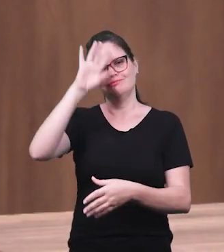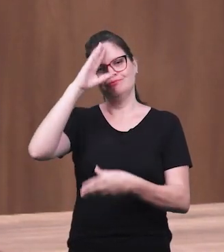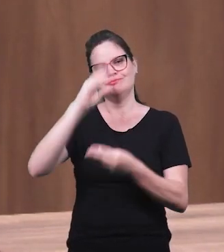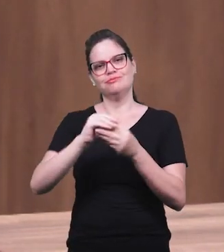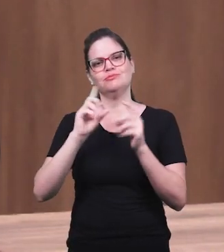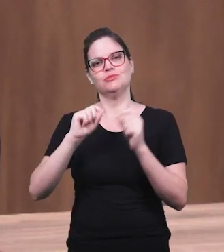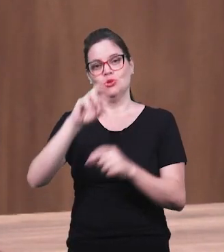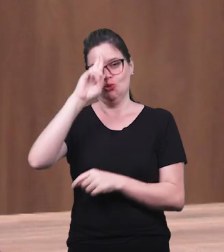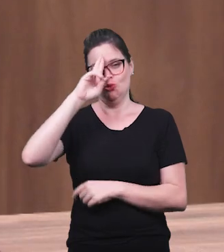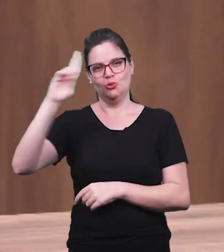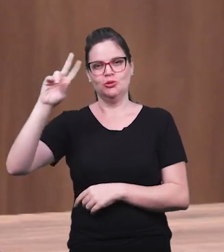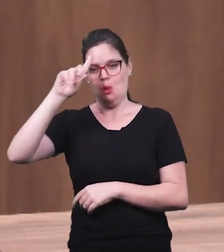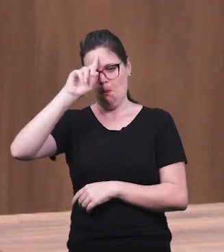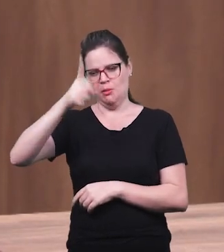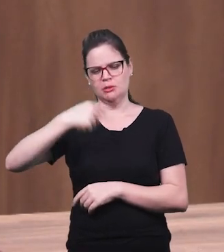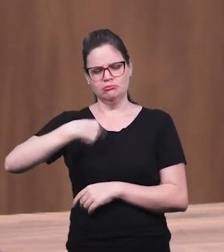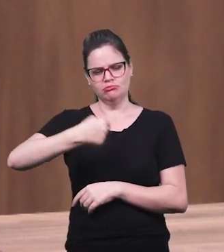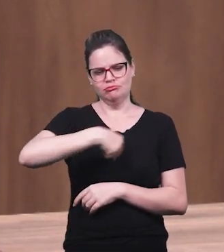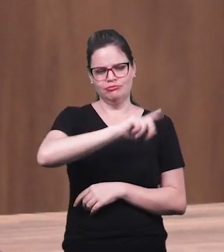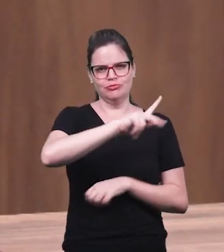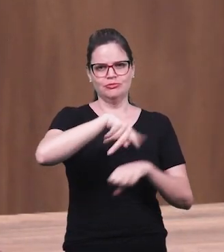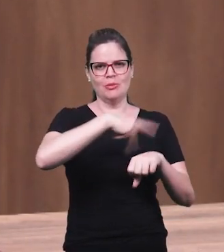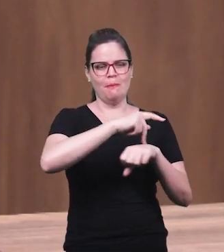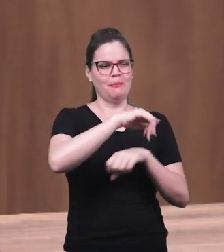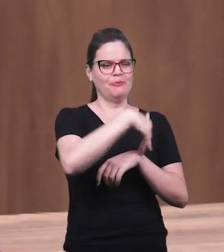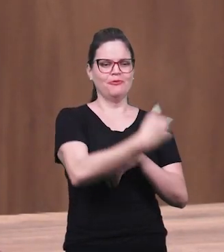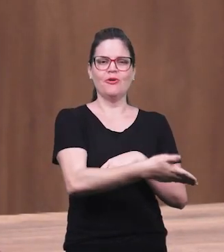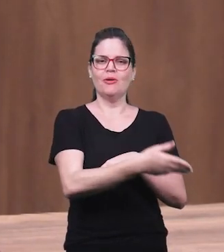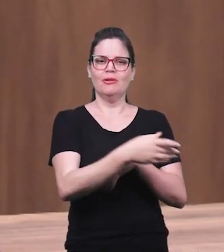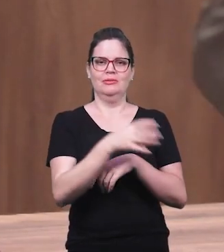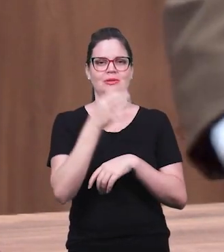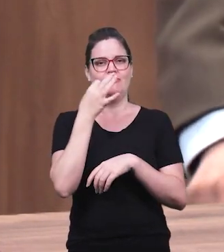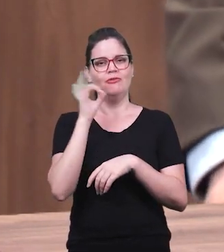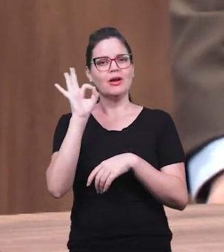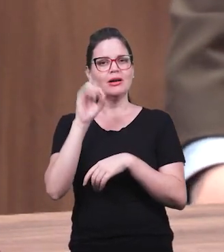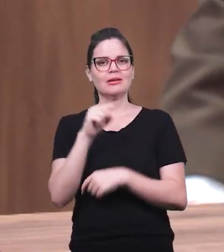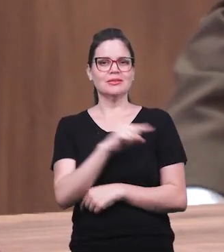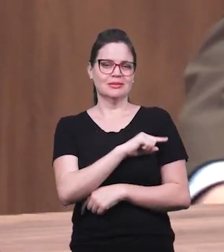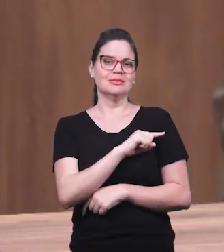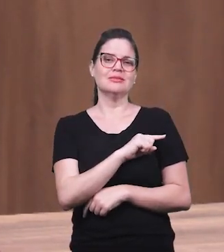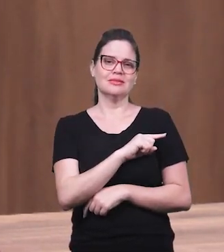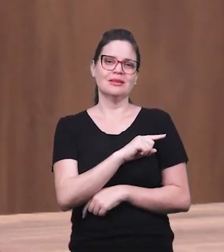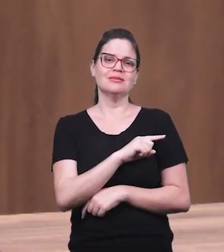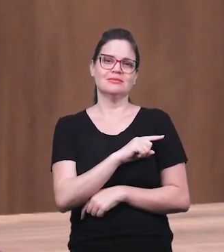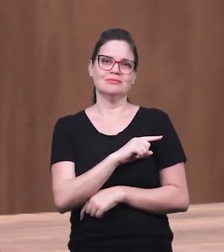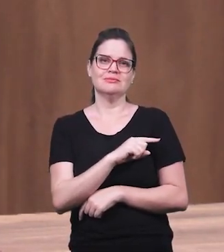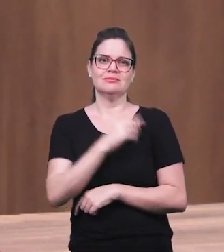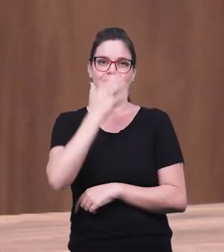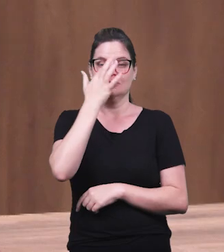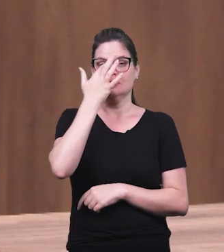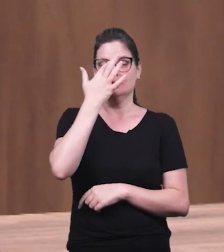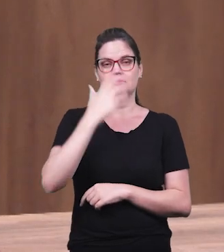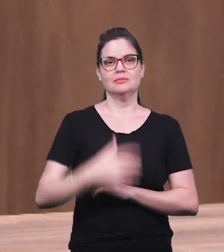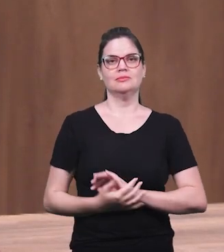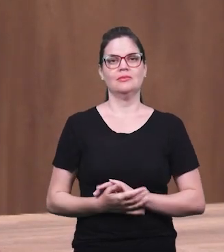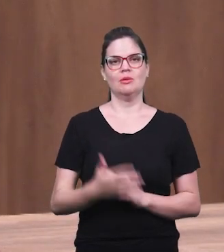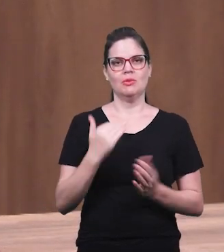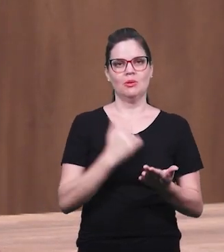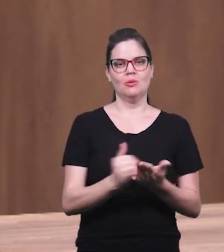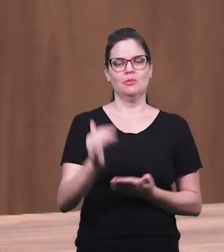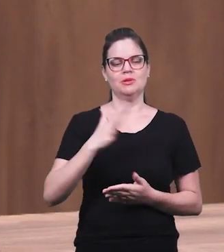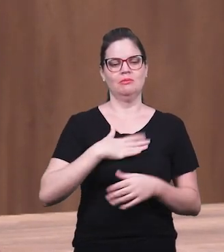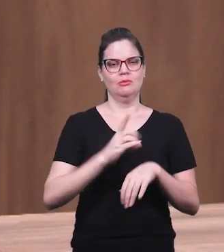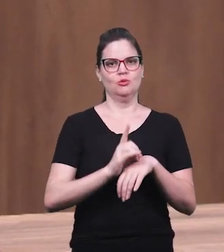estava determinando, dirigindo para o doutoramento no exterior,